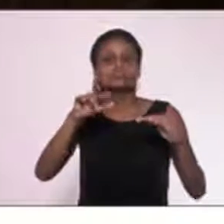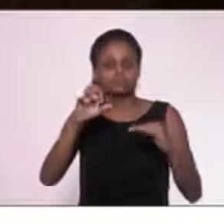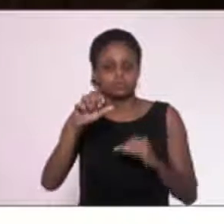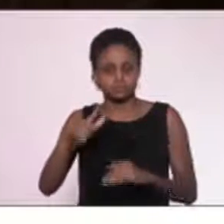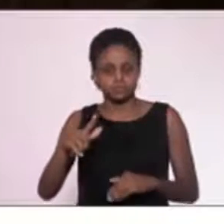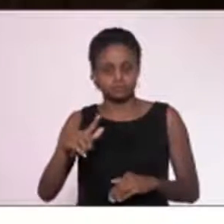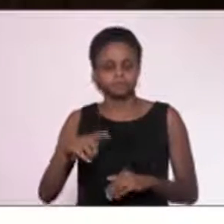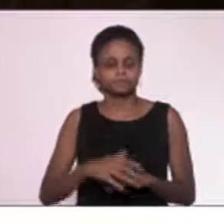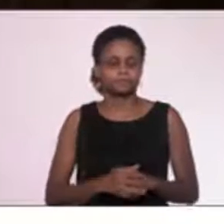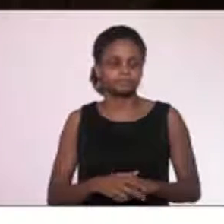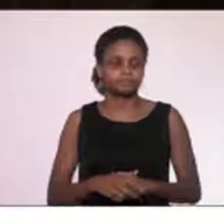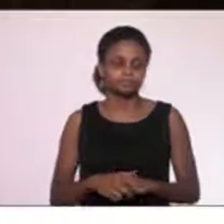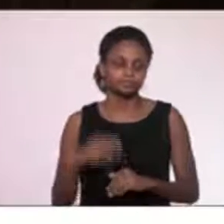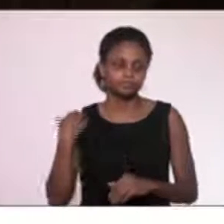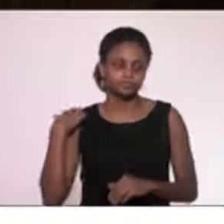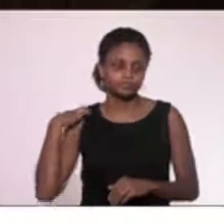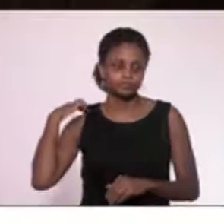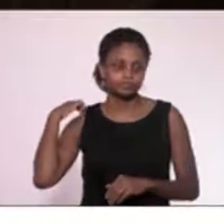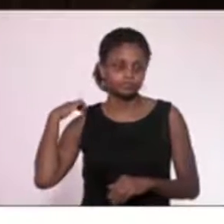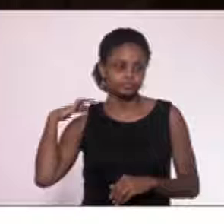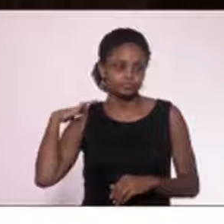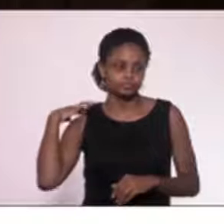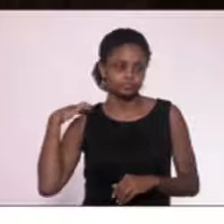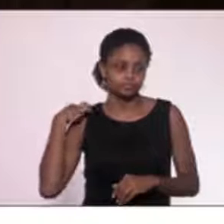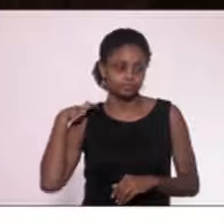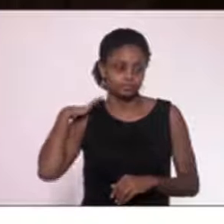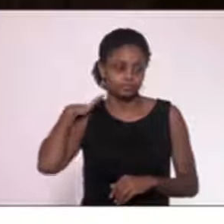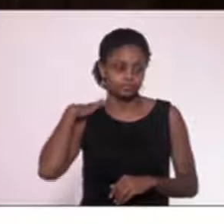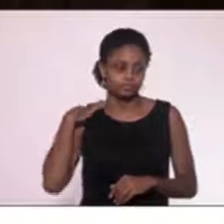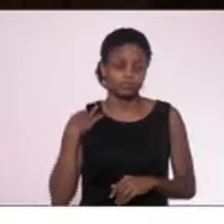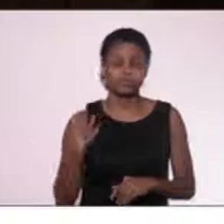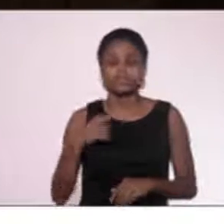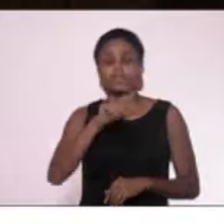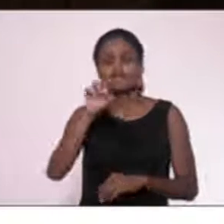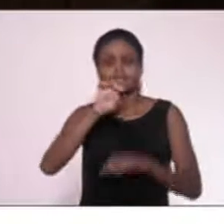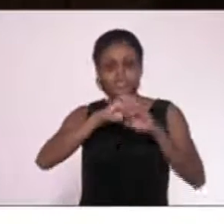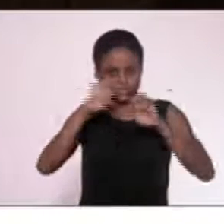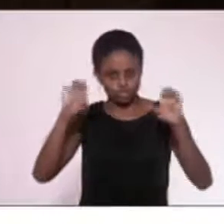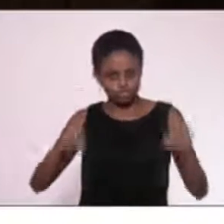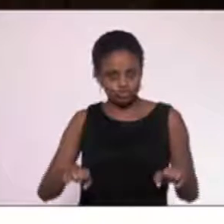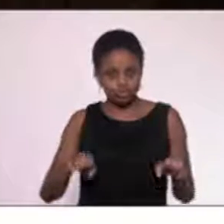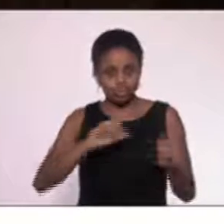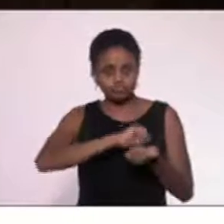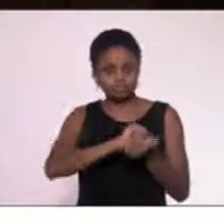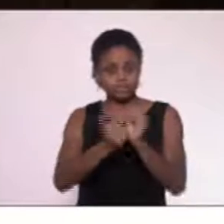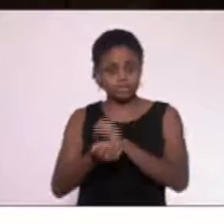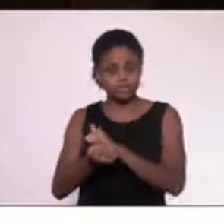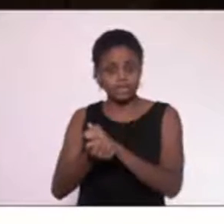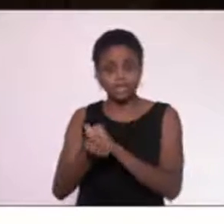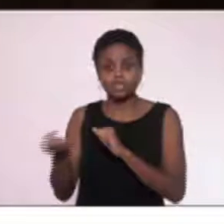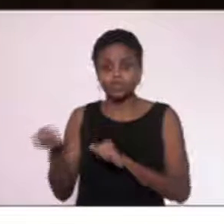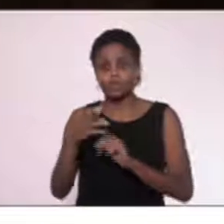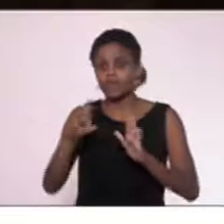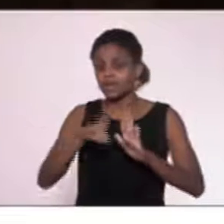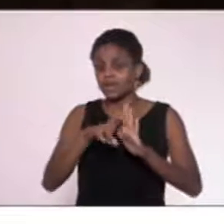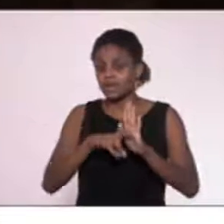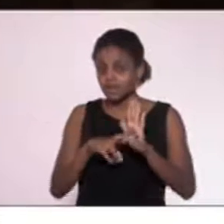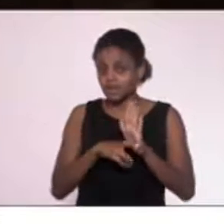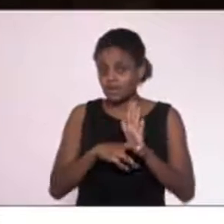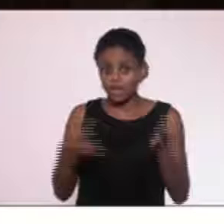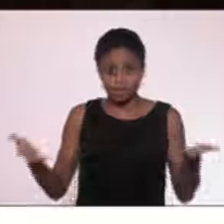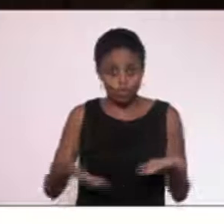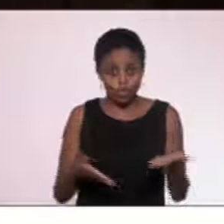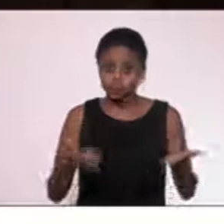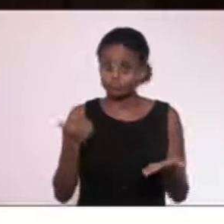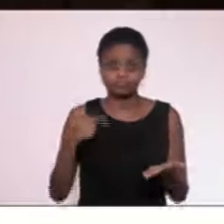Então, jamais essas estruturas foram adequadas às novas regras estruturais